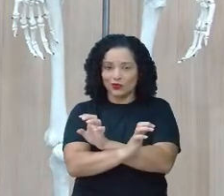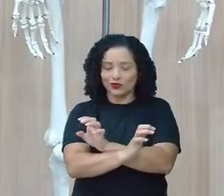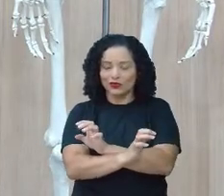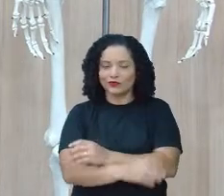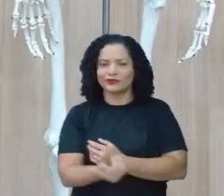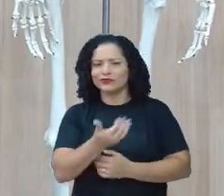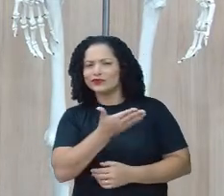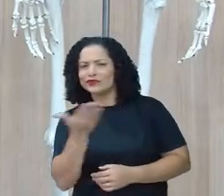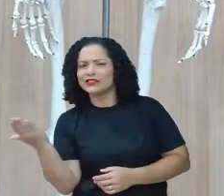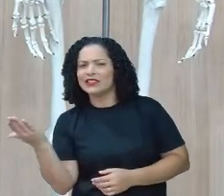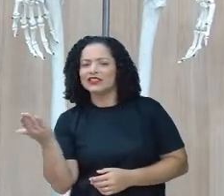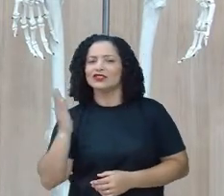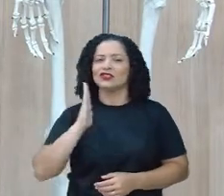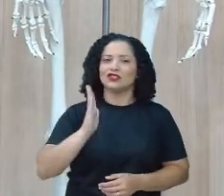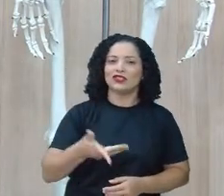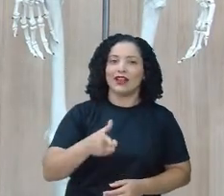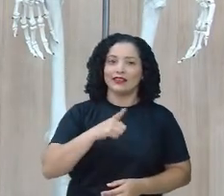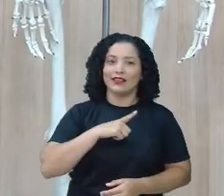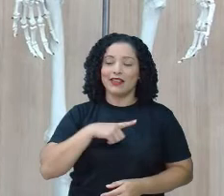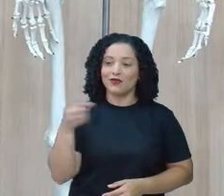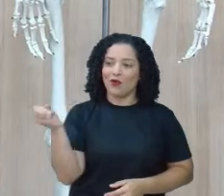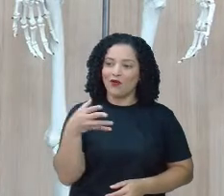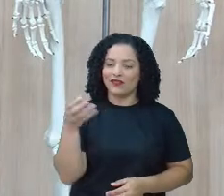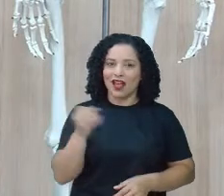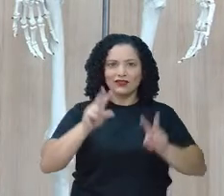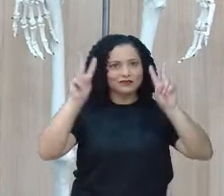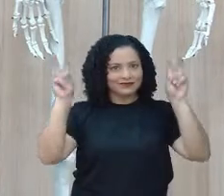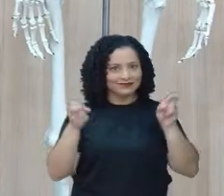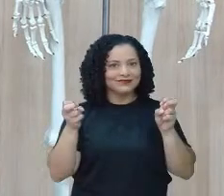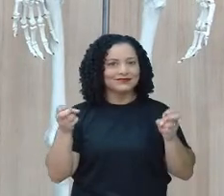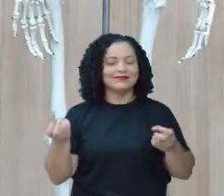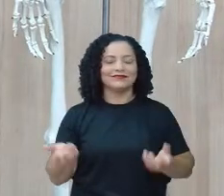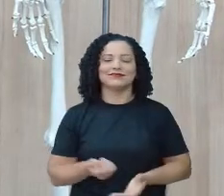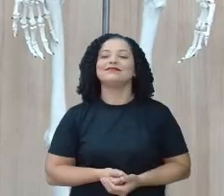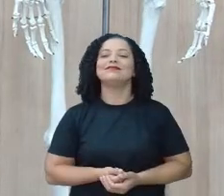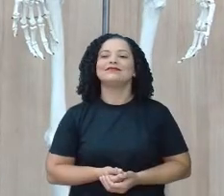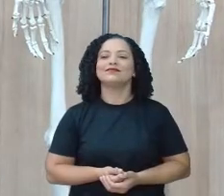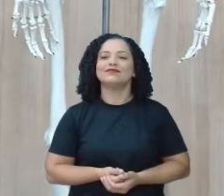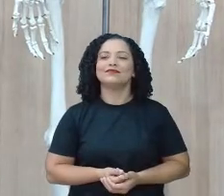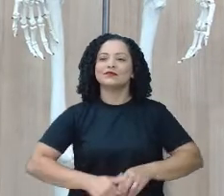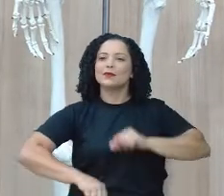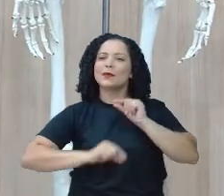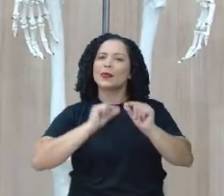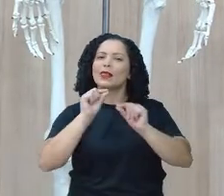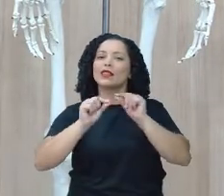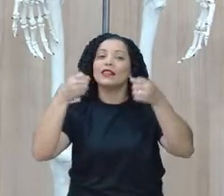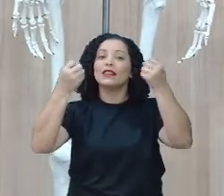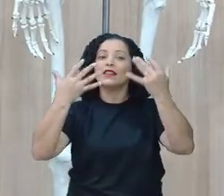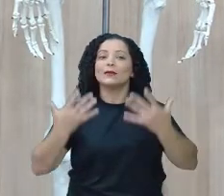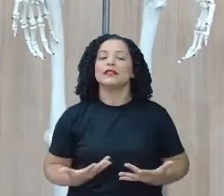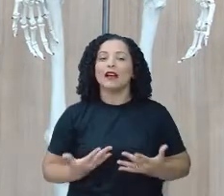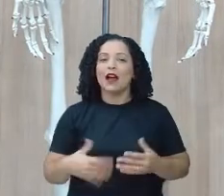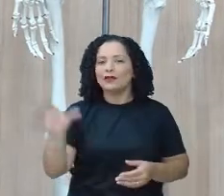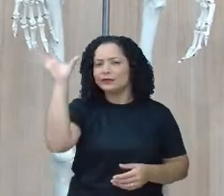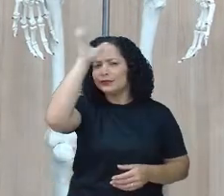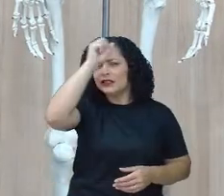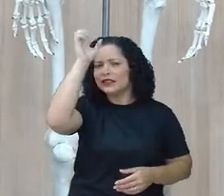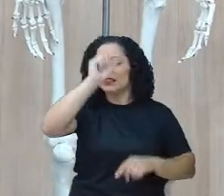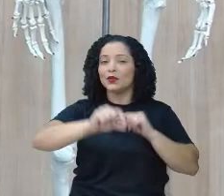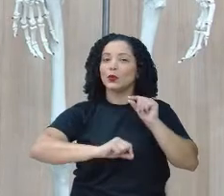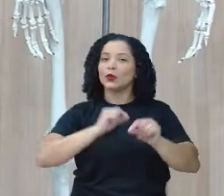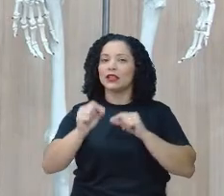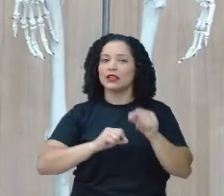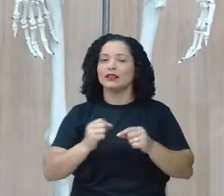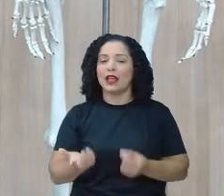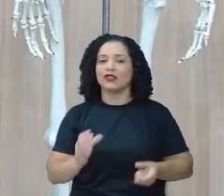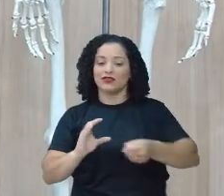alguns apresentem já algumas novidades esse nosso estudo. O que é que nós vamos falar mais? Vamos falar dessa classificação